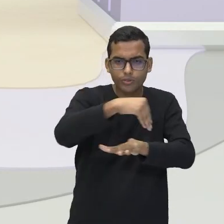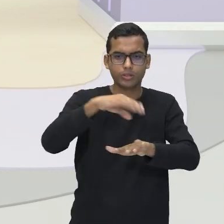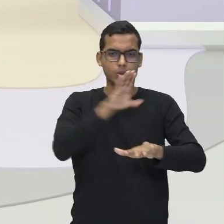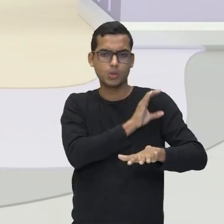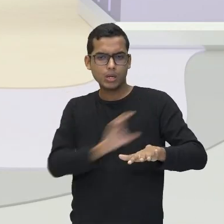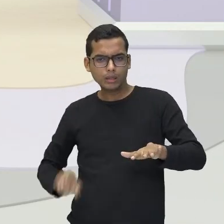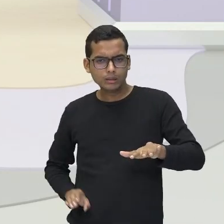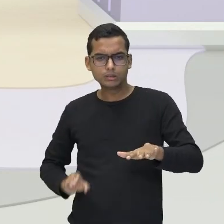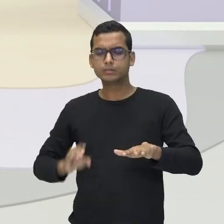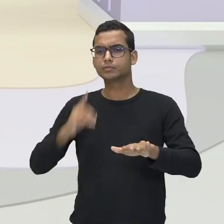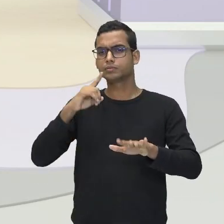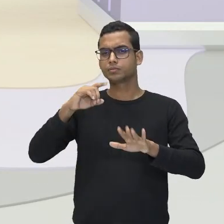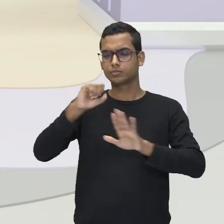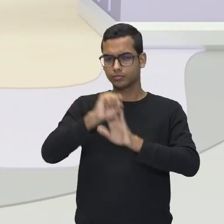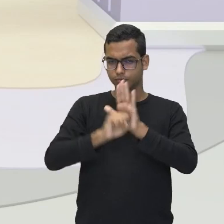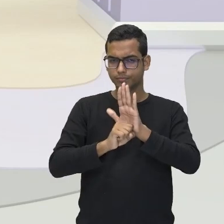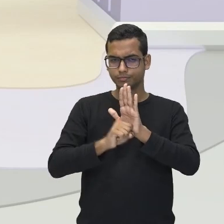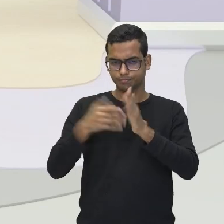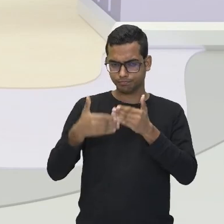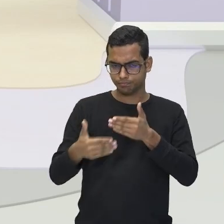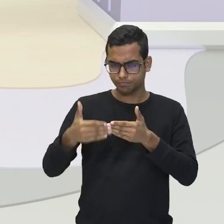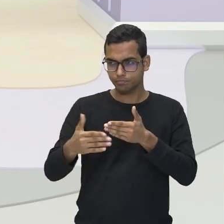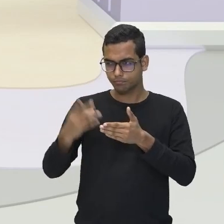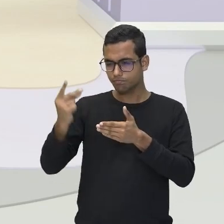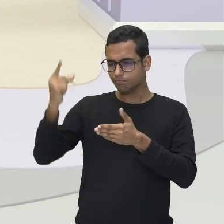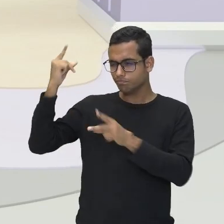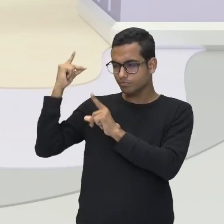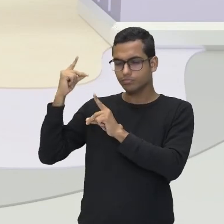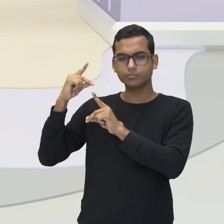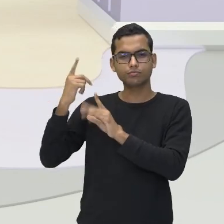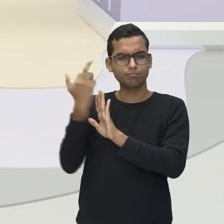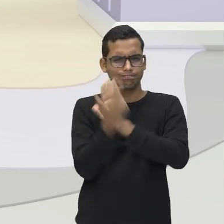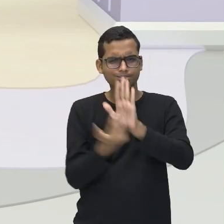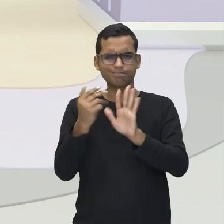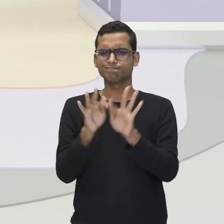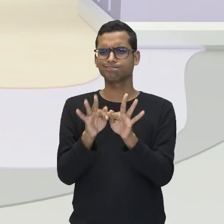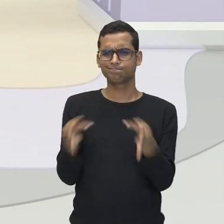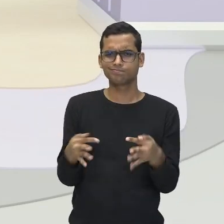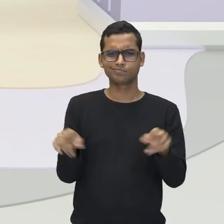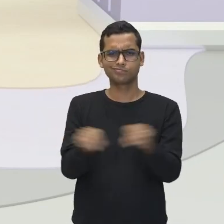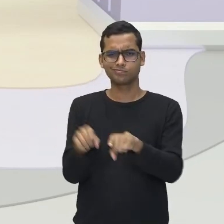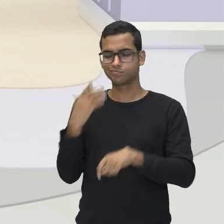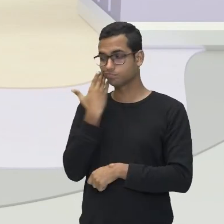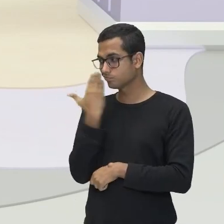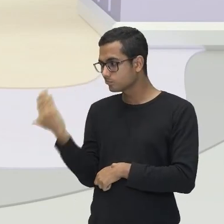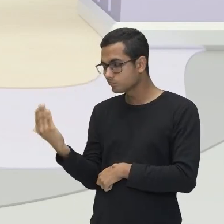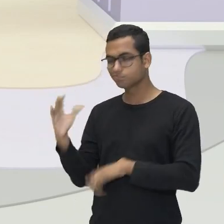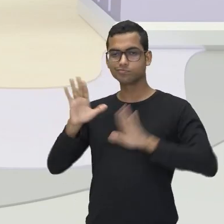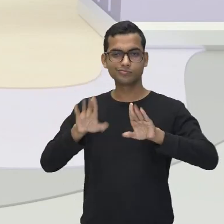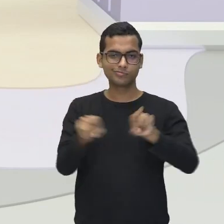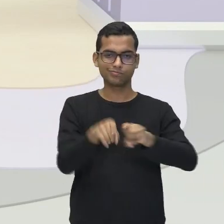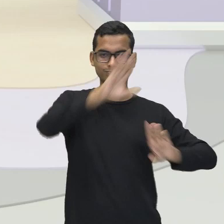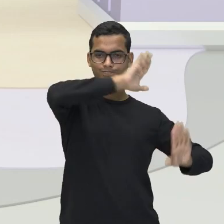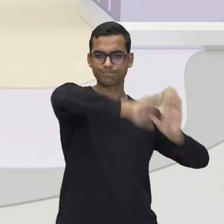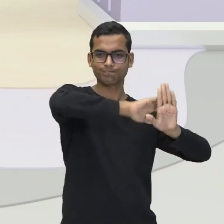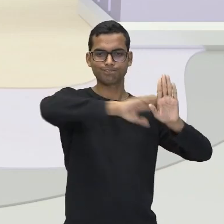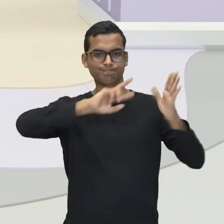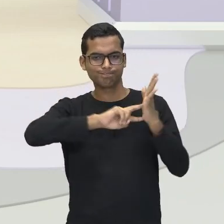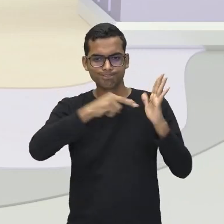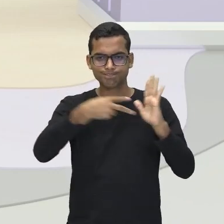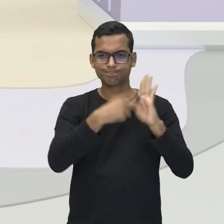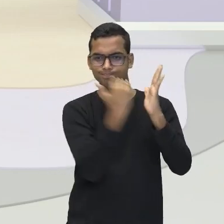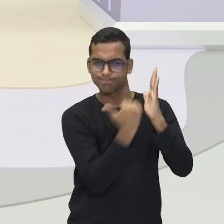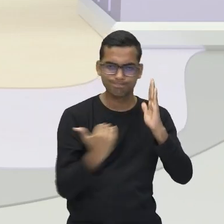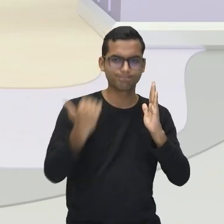séculos, era desenhado desta forma. Símbolo muito simples, mas com profundo significado